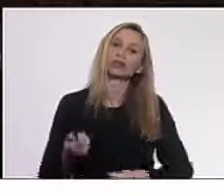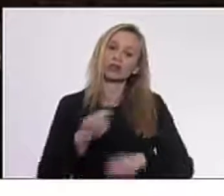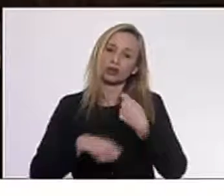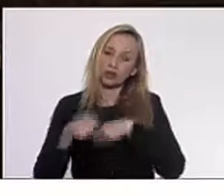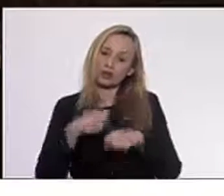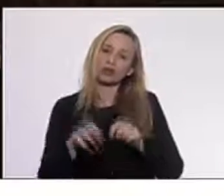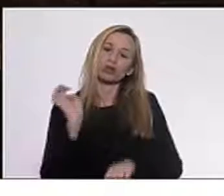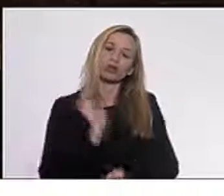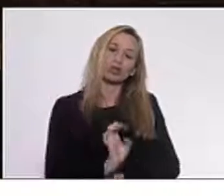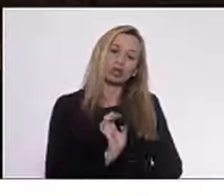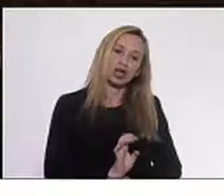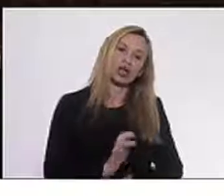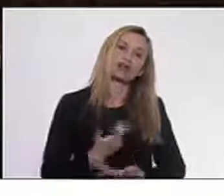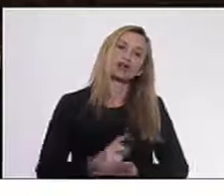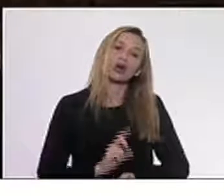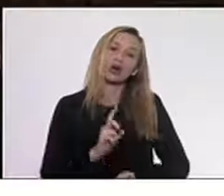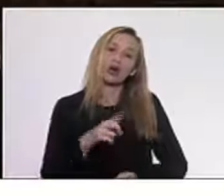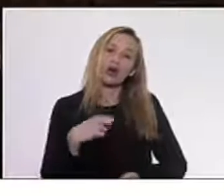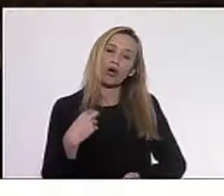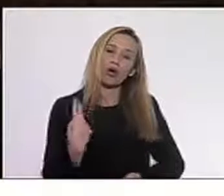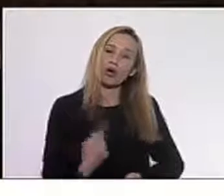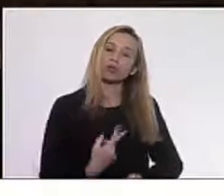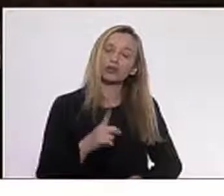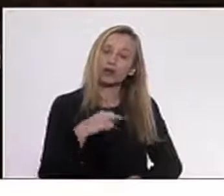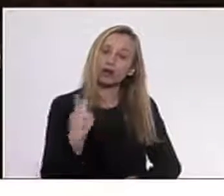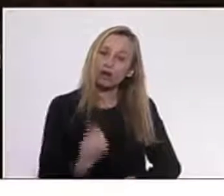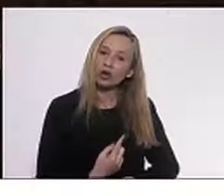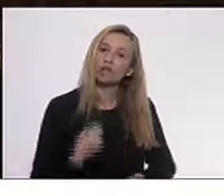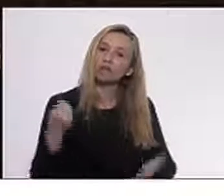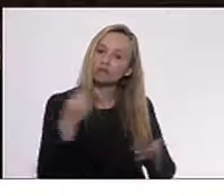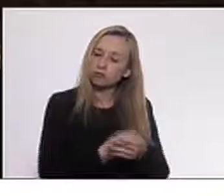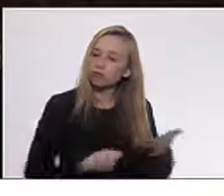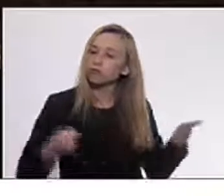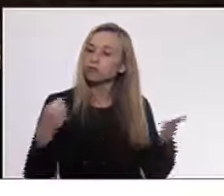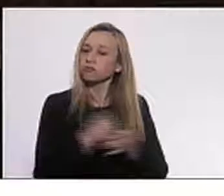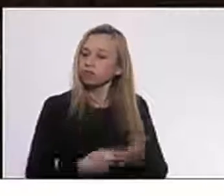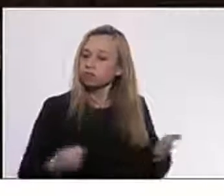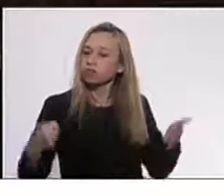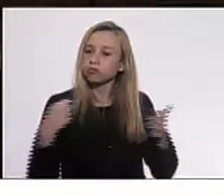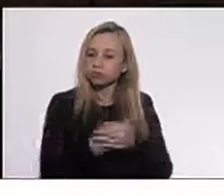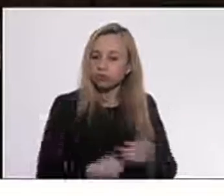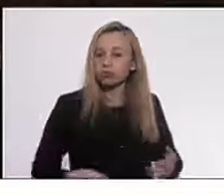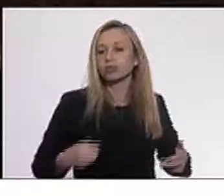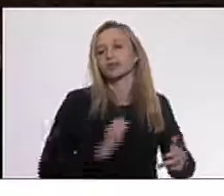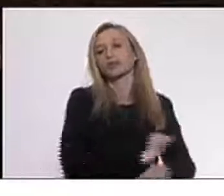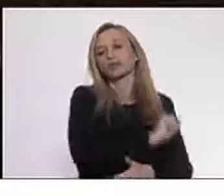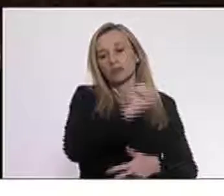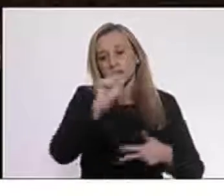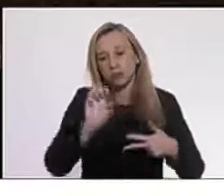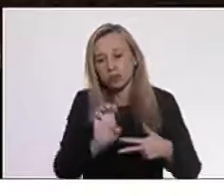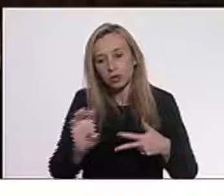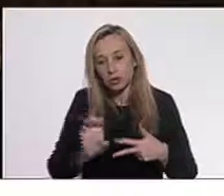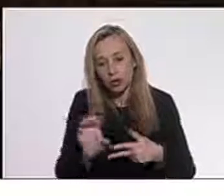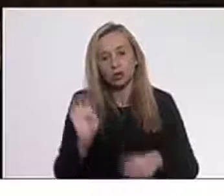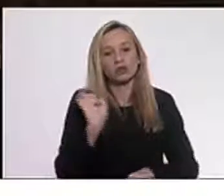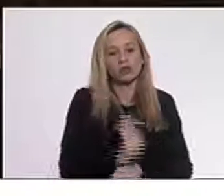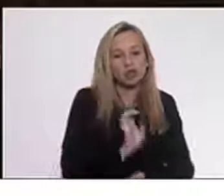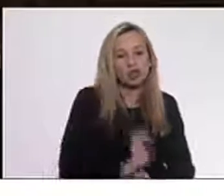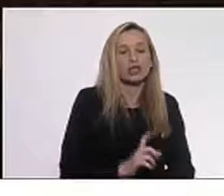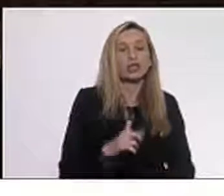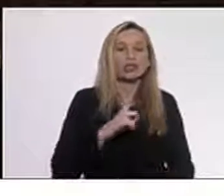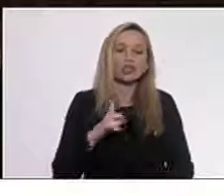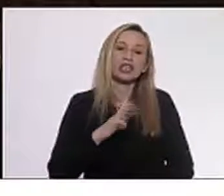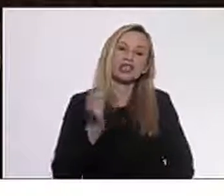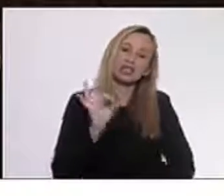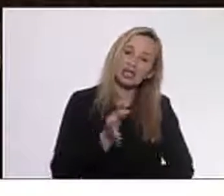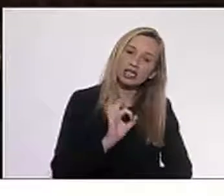do estado. Ou nós nos debruçamos, cobramos do executivo desse estado que haja de fato